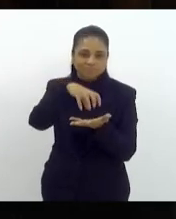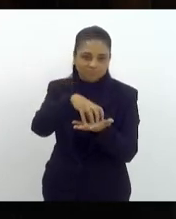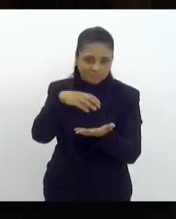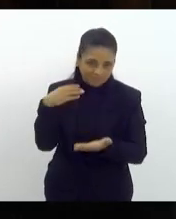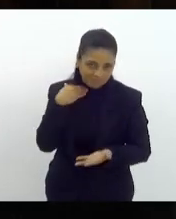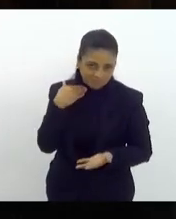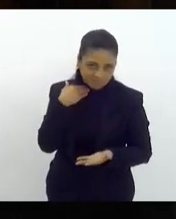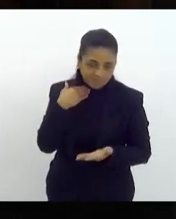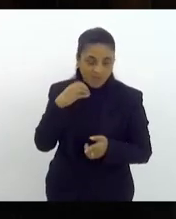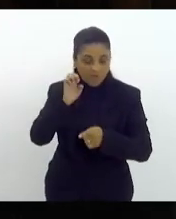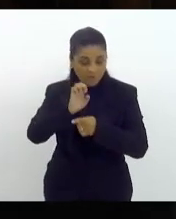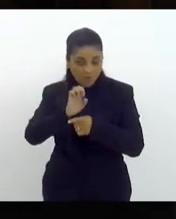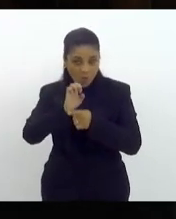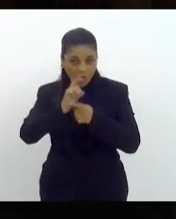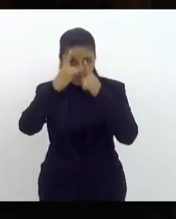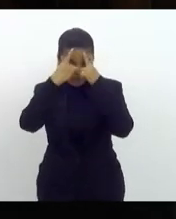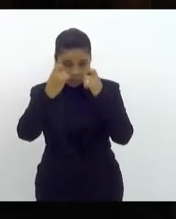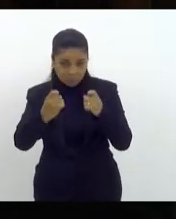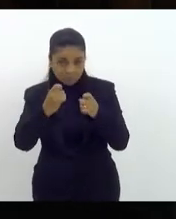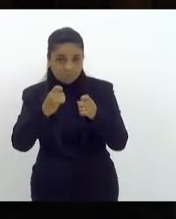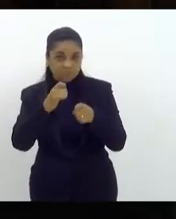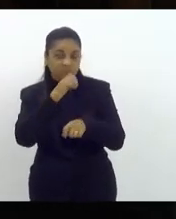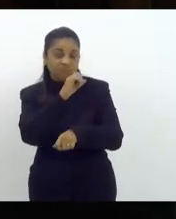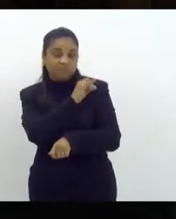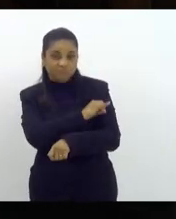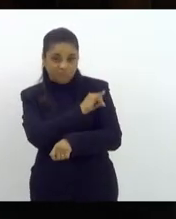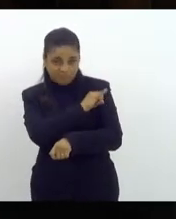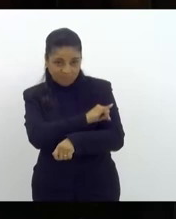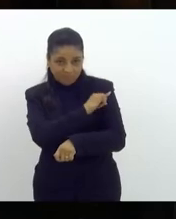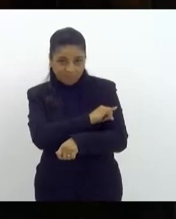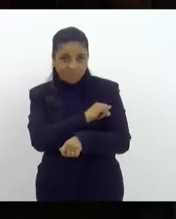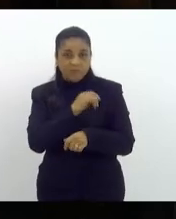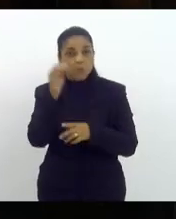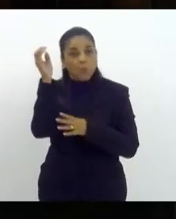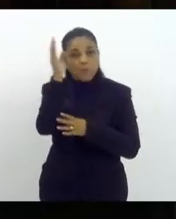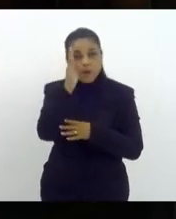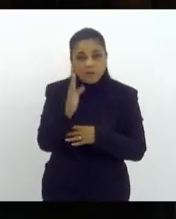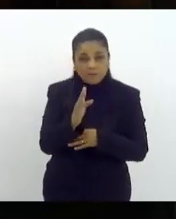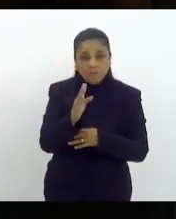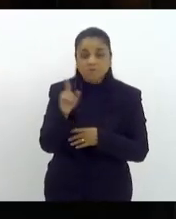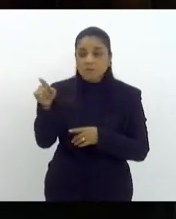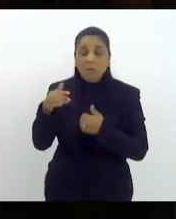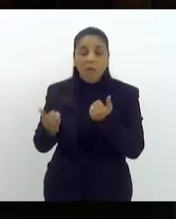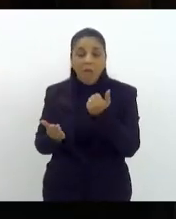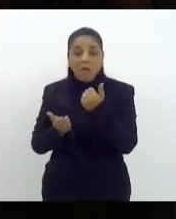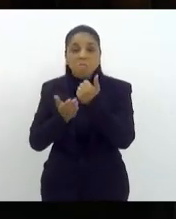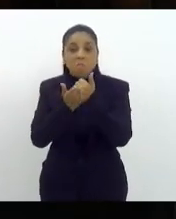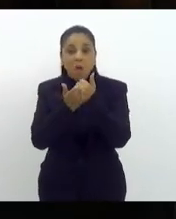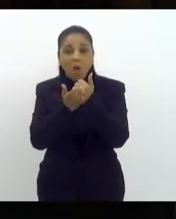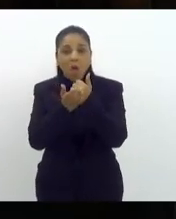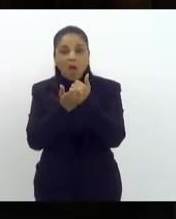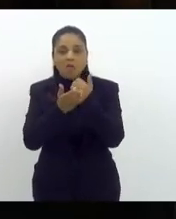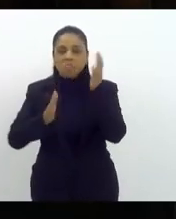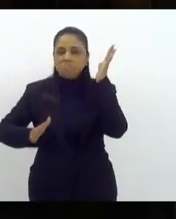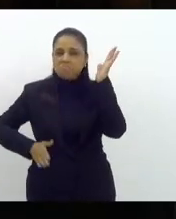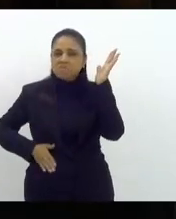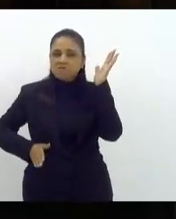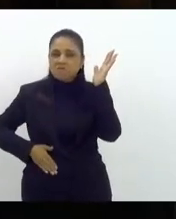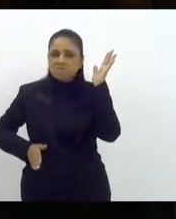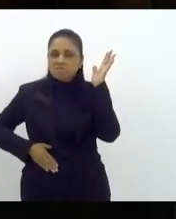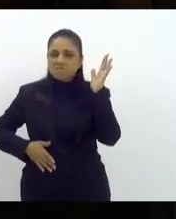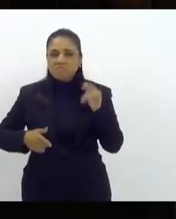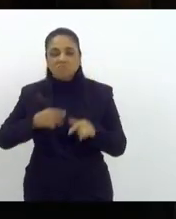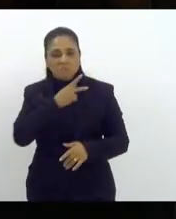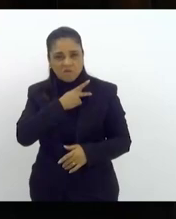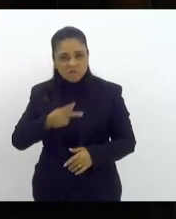estado do Rio no nosso país é óbvio que aquele que apoia a marginalidade né o presidente por